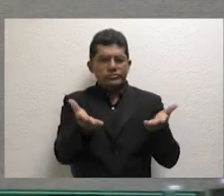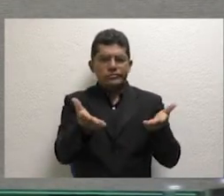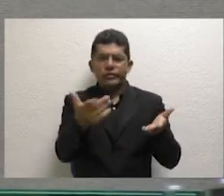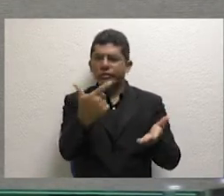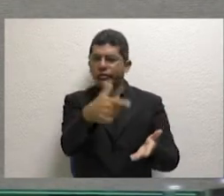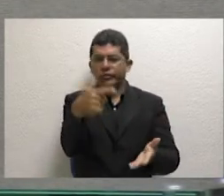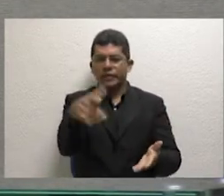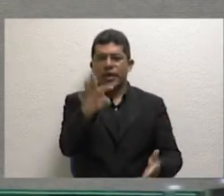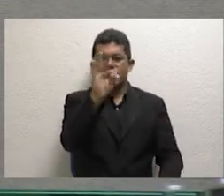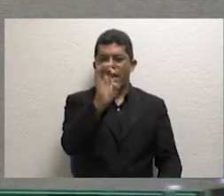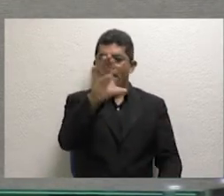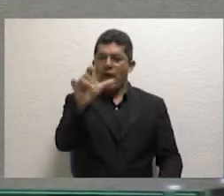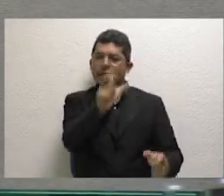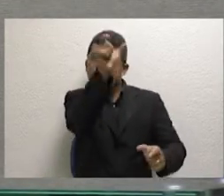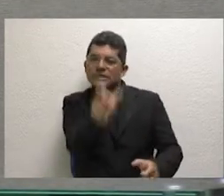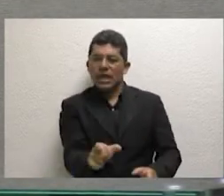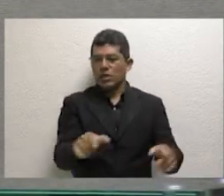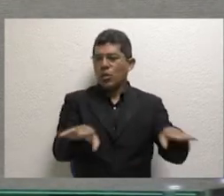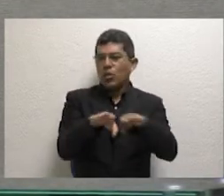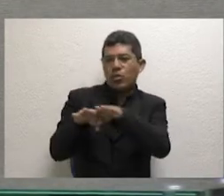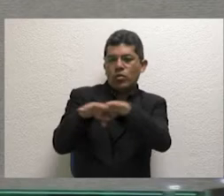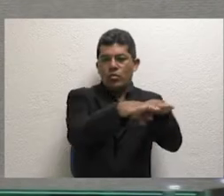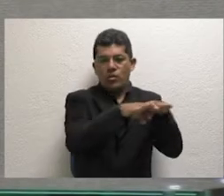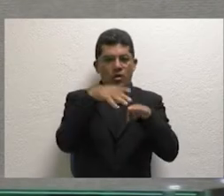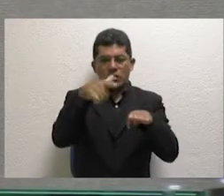tabelamento ou uma